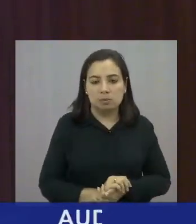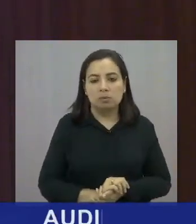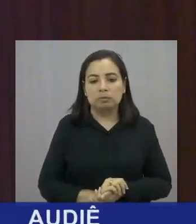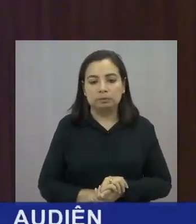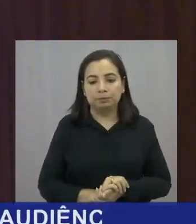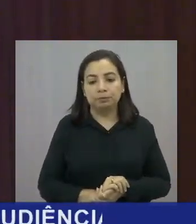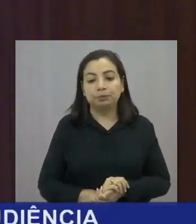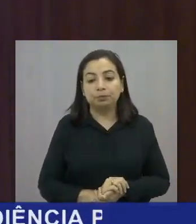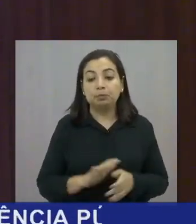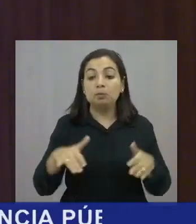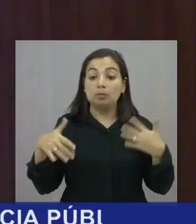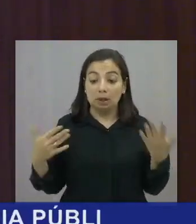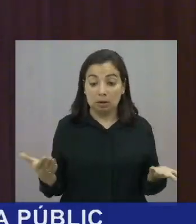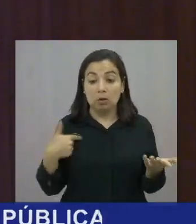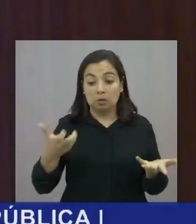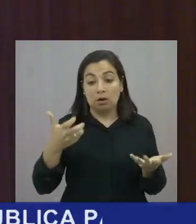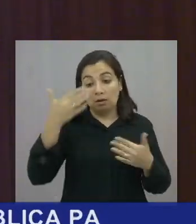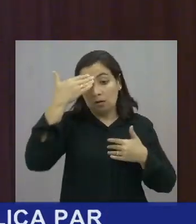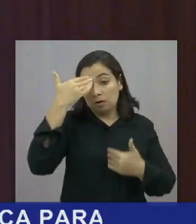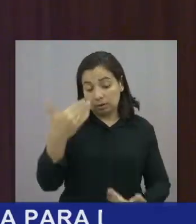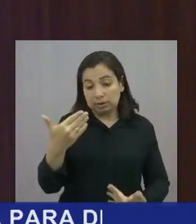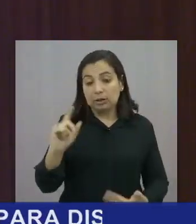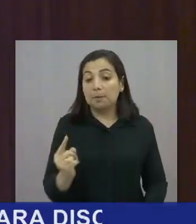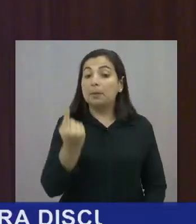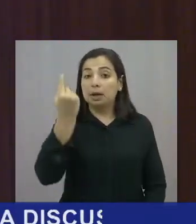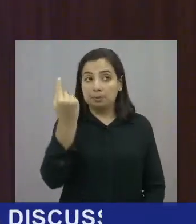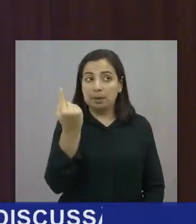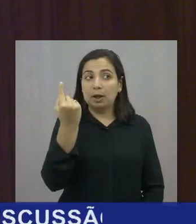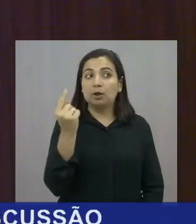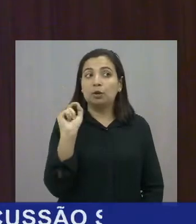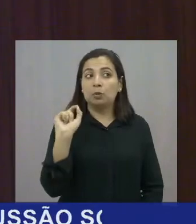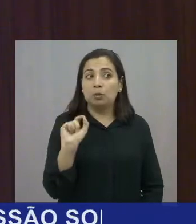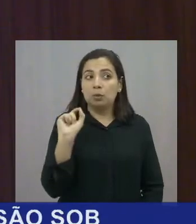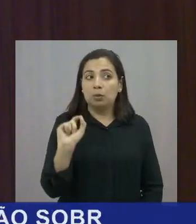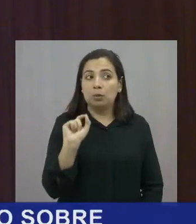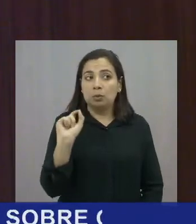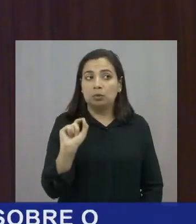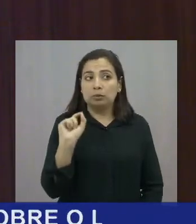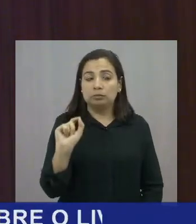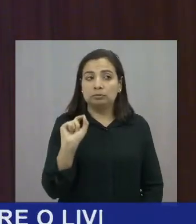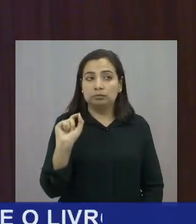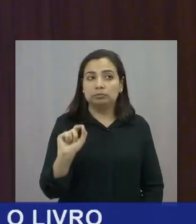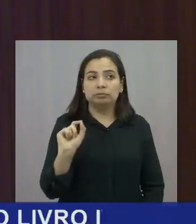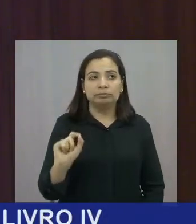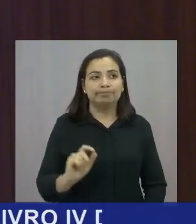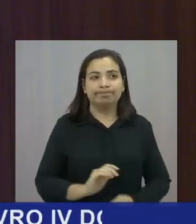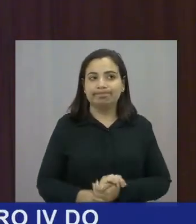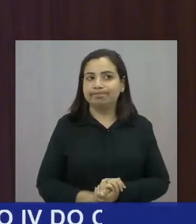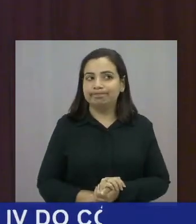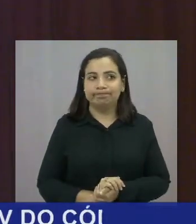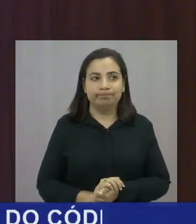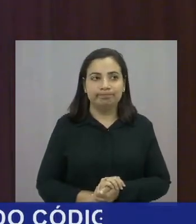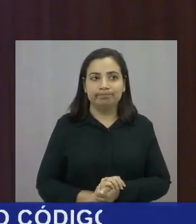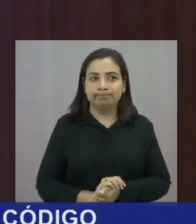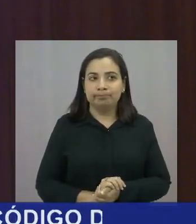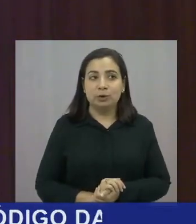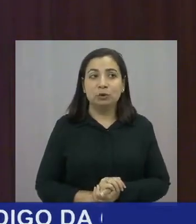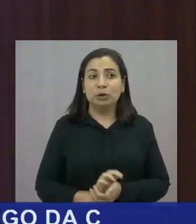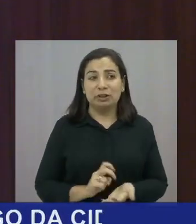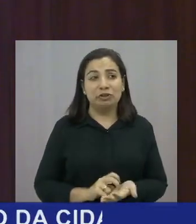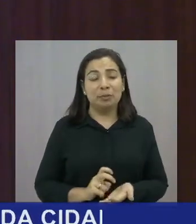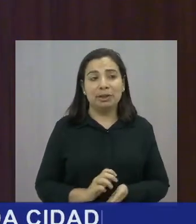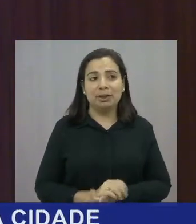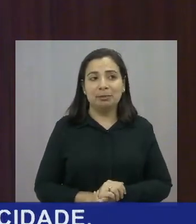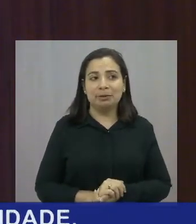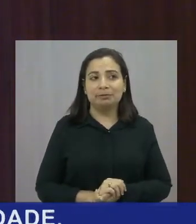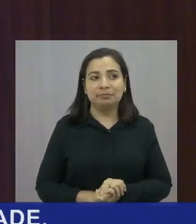Eu quero agradecer, em primeiro lugar, ao Rodrigo Por Deus, assessor especial da GFIS, que na época da apresentação